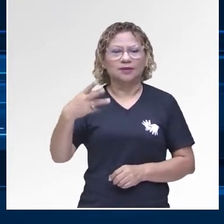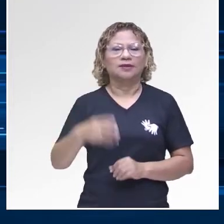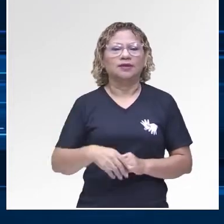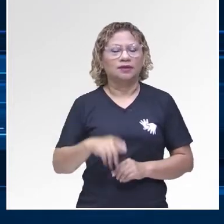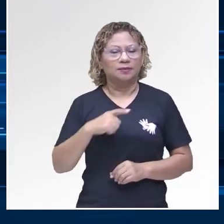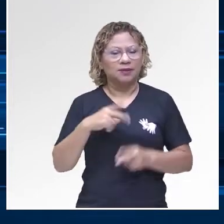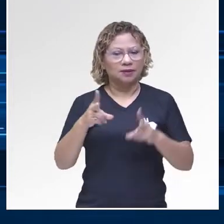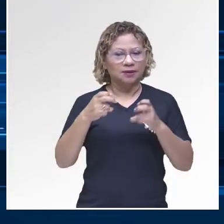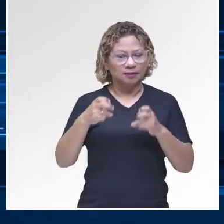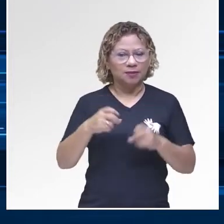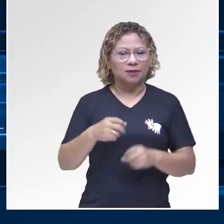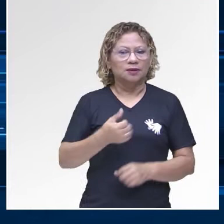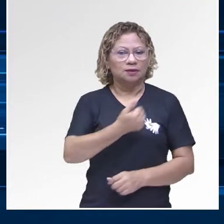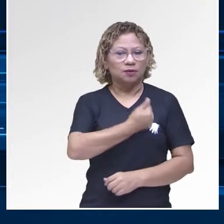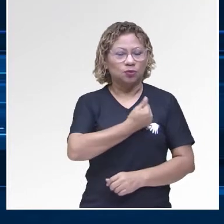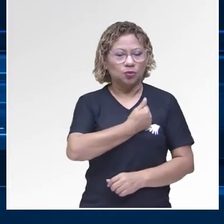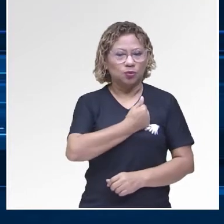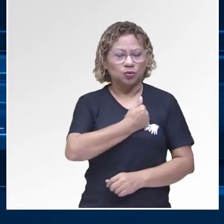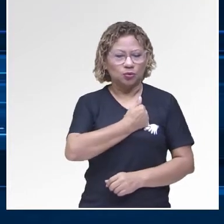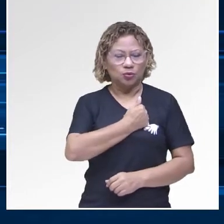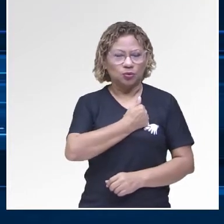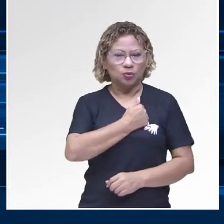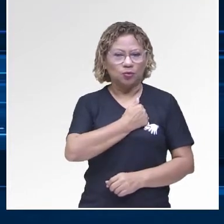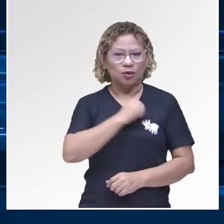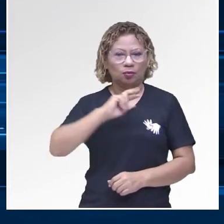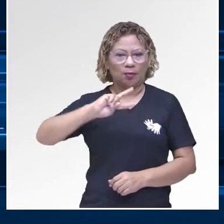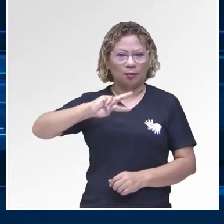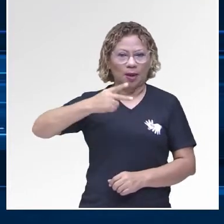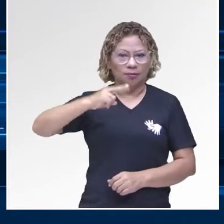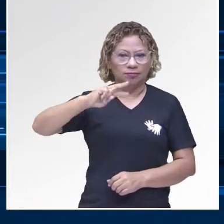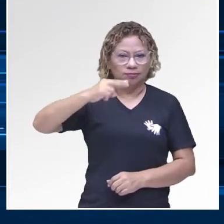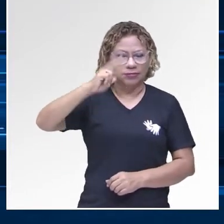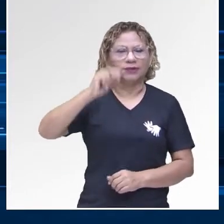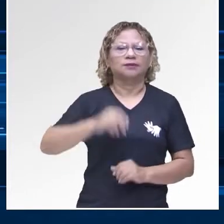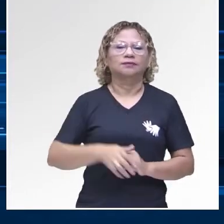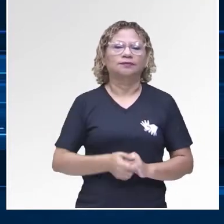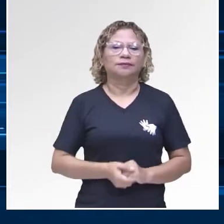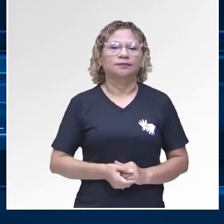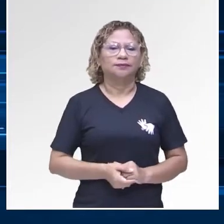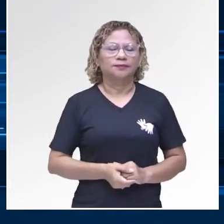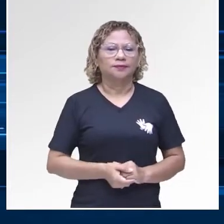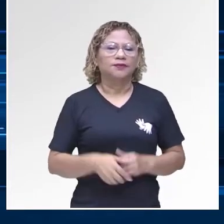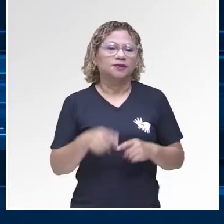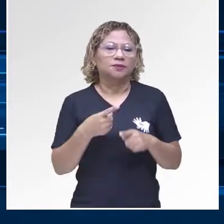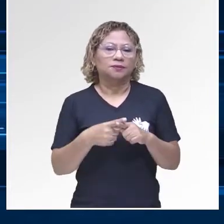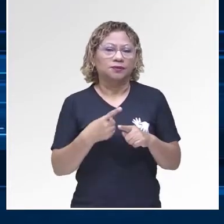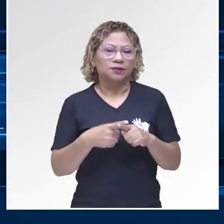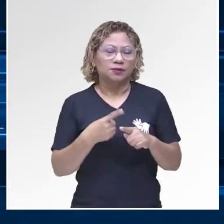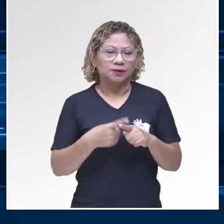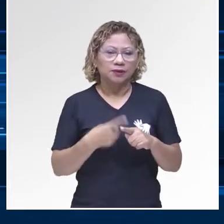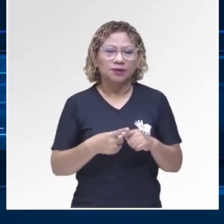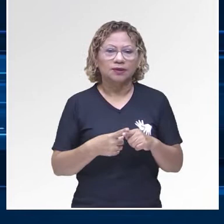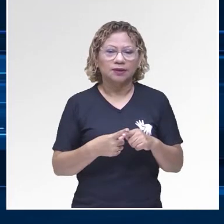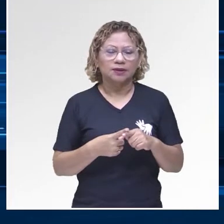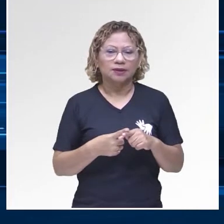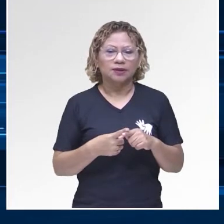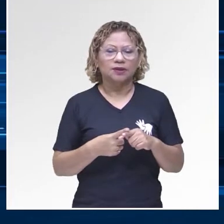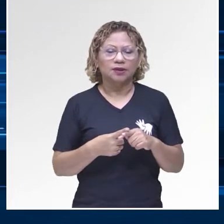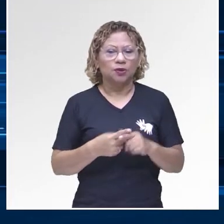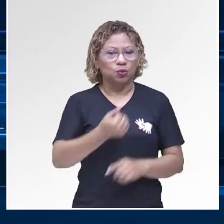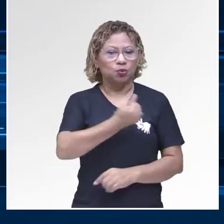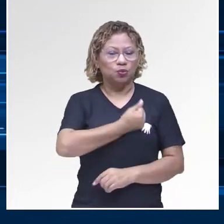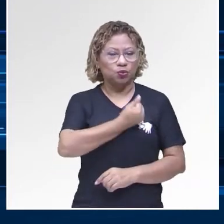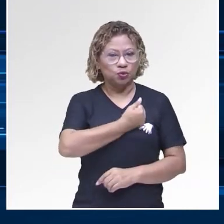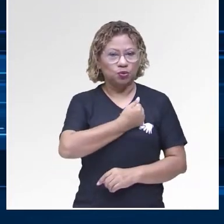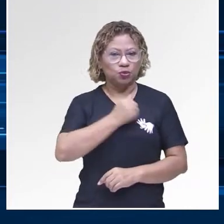crescente. É bem óbvio porque ela é classificada como crescente, porque os termos aumentam, né? Do